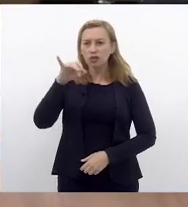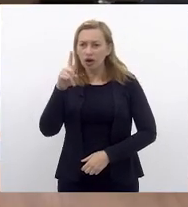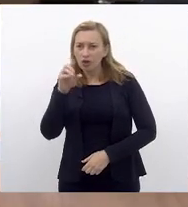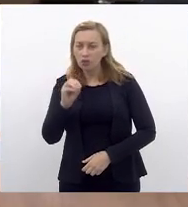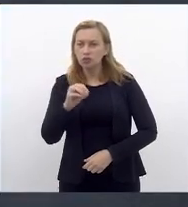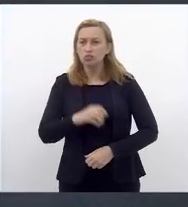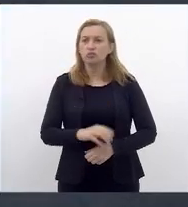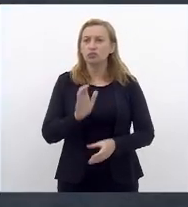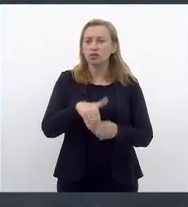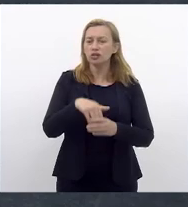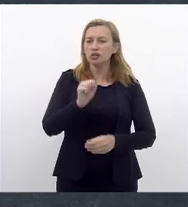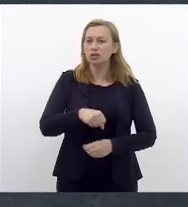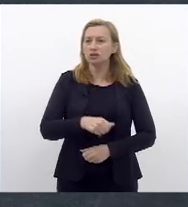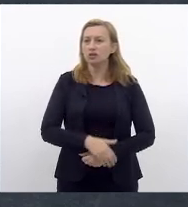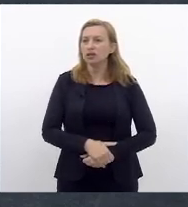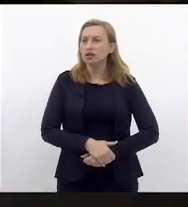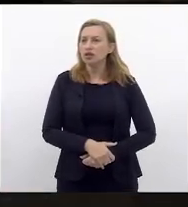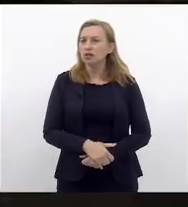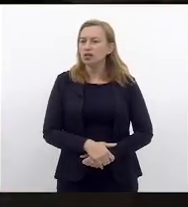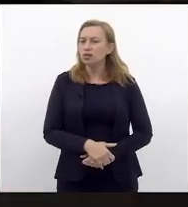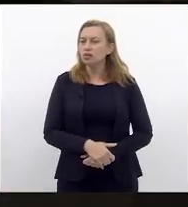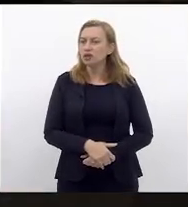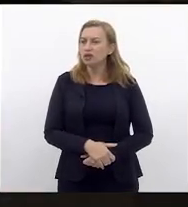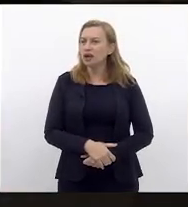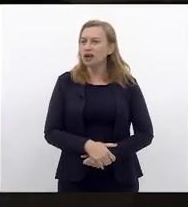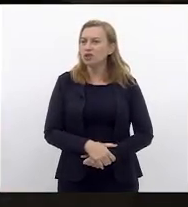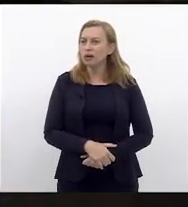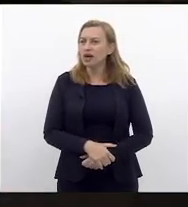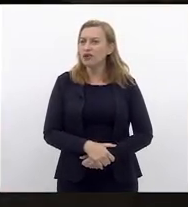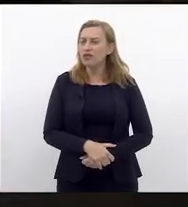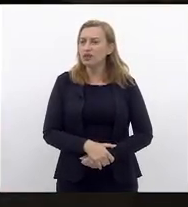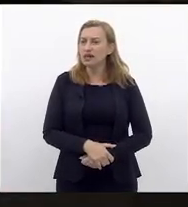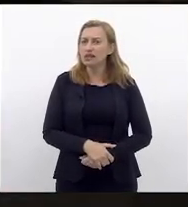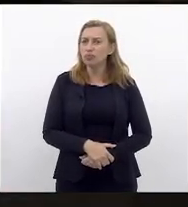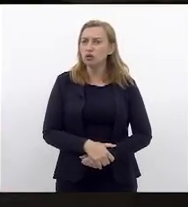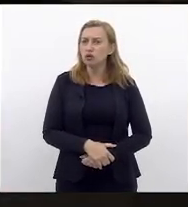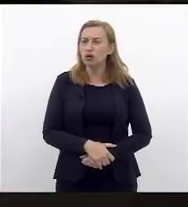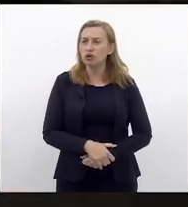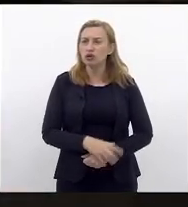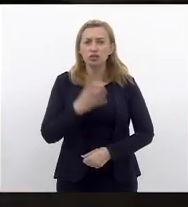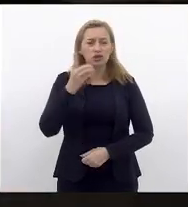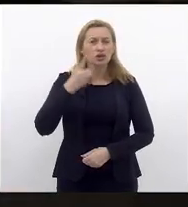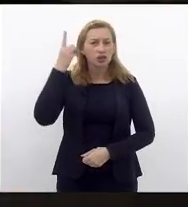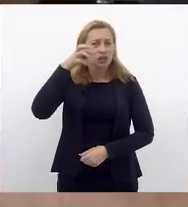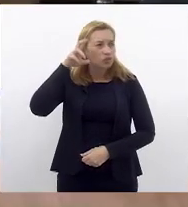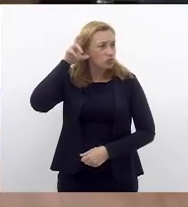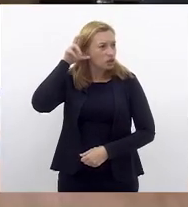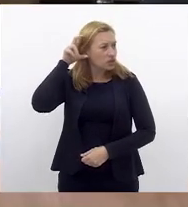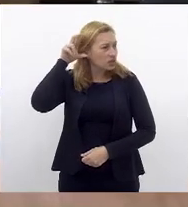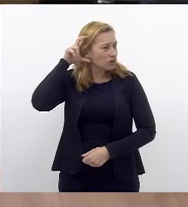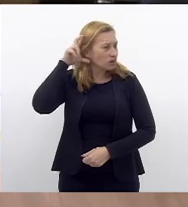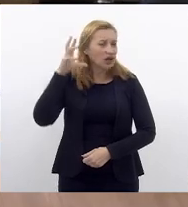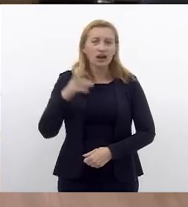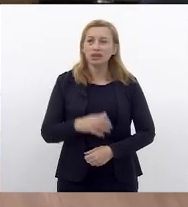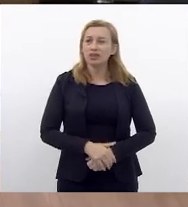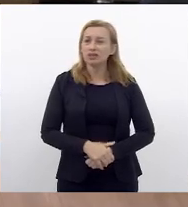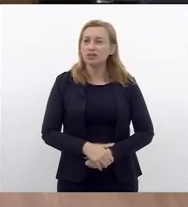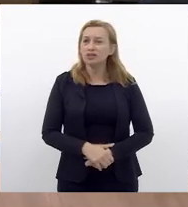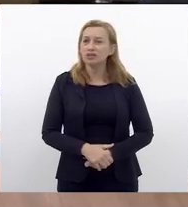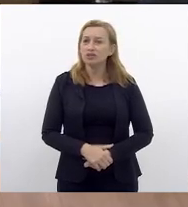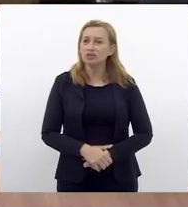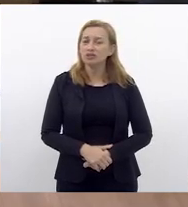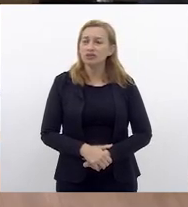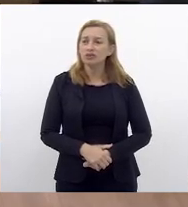Eu voto sim. Deputado Ronaldo Anchieta vota sim. Deputada Rosane Félix. Deputada Rosane